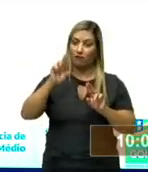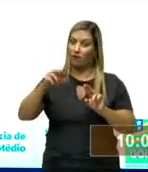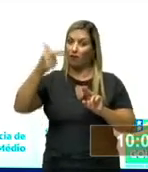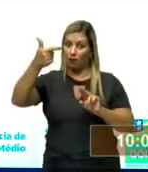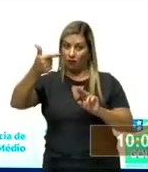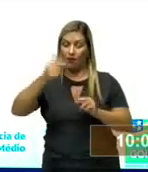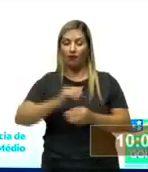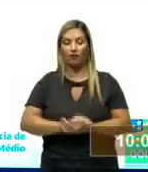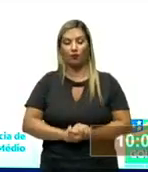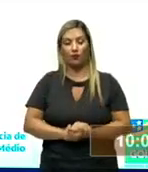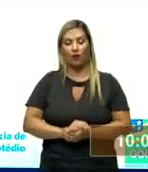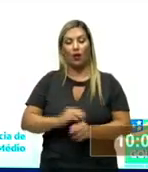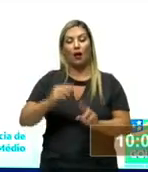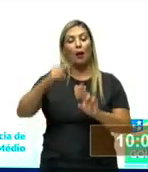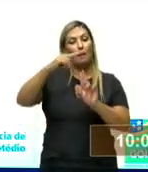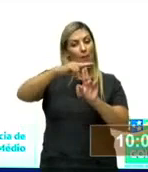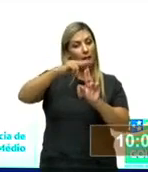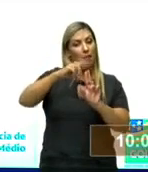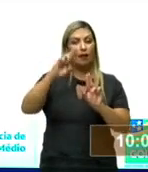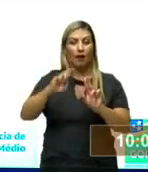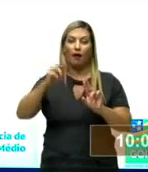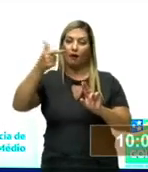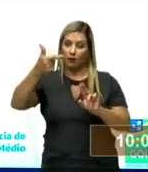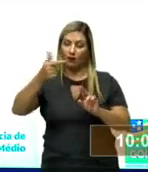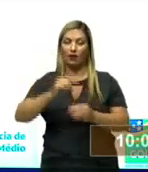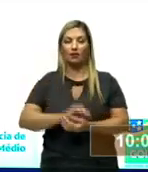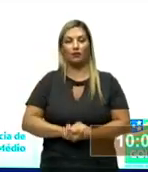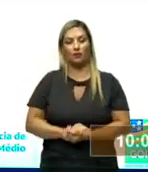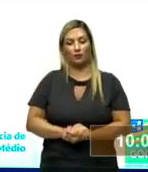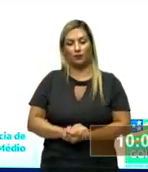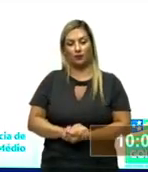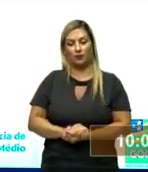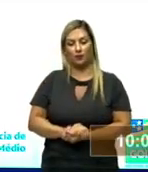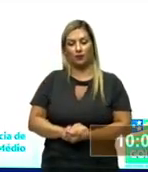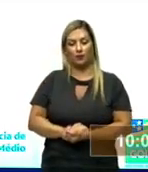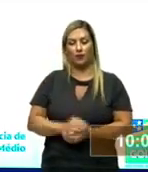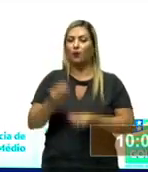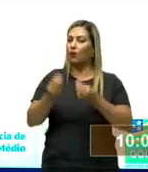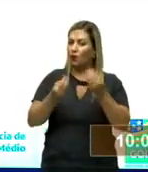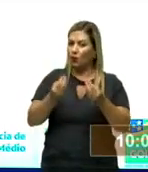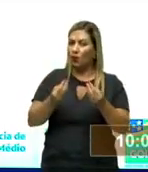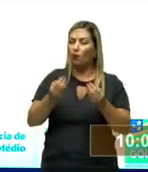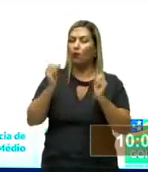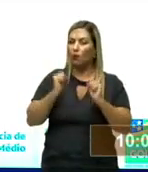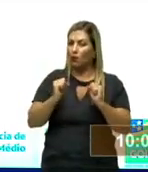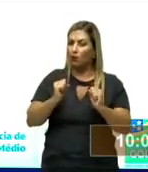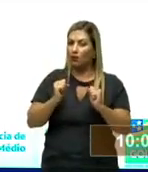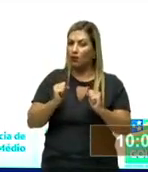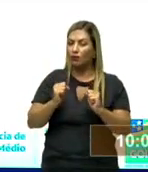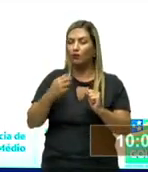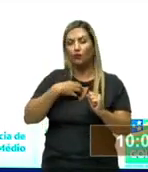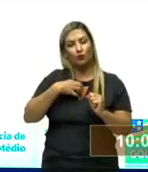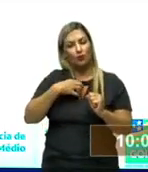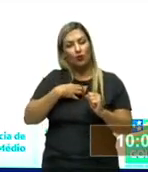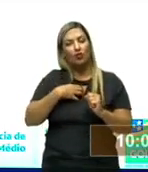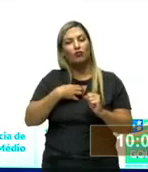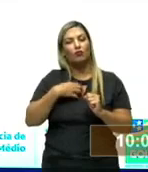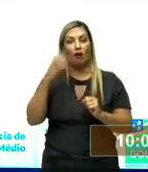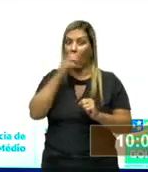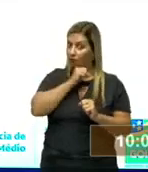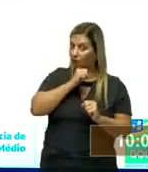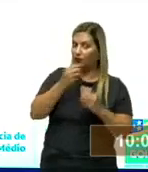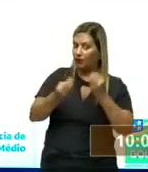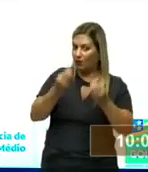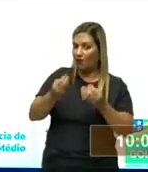quadrado tá pi R ao quadrado área do círculo como é que a gente pode calcular de uma forma bem aqui